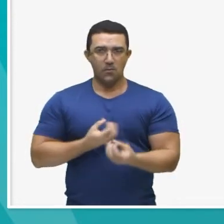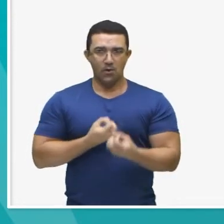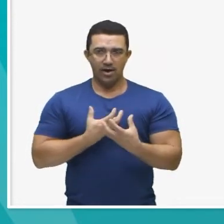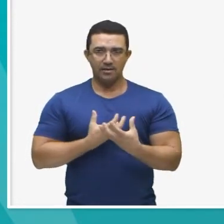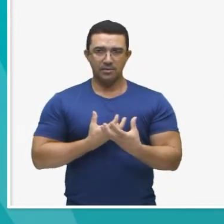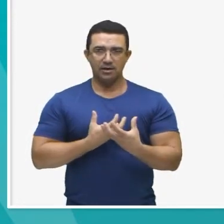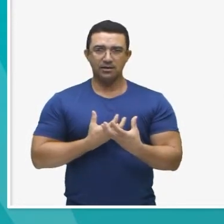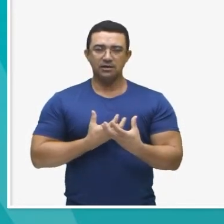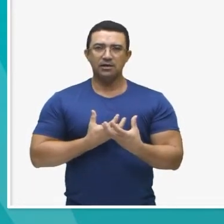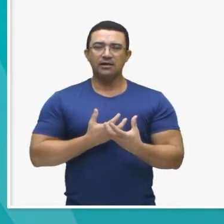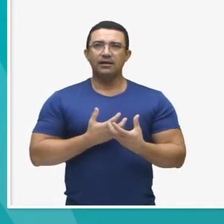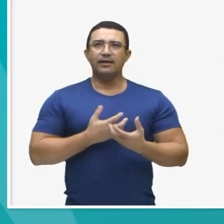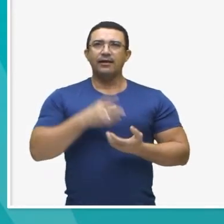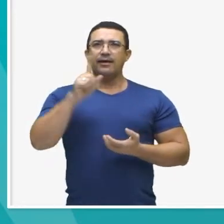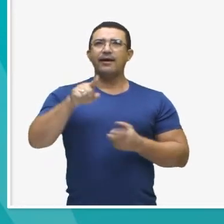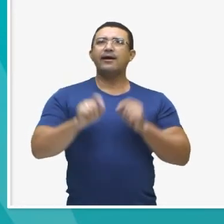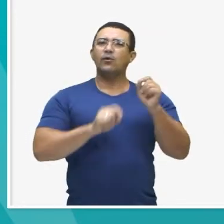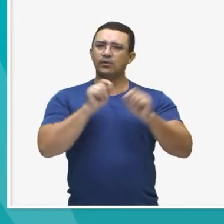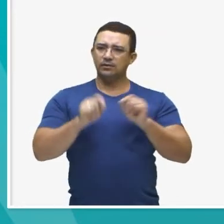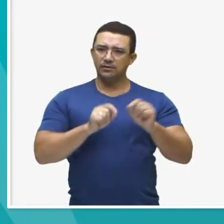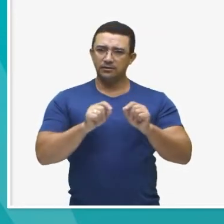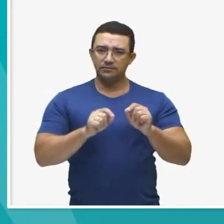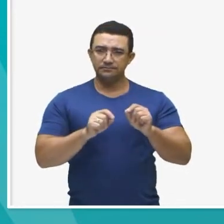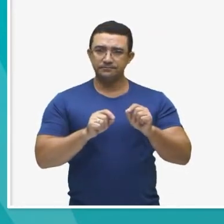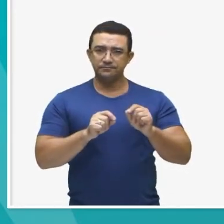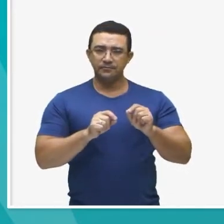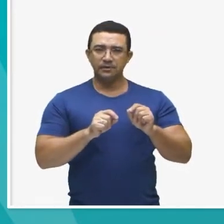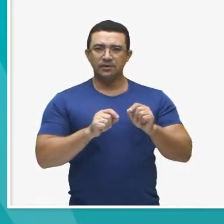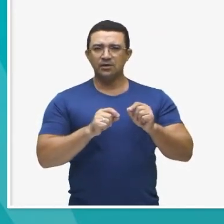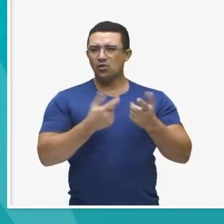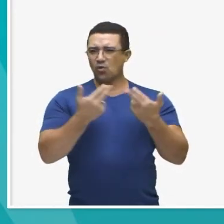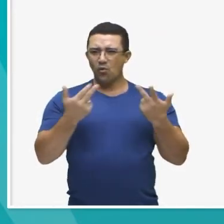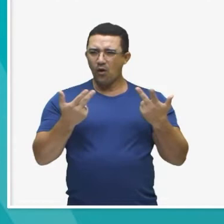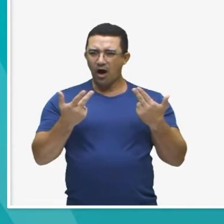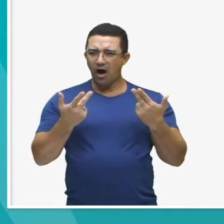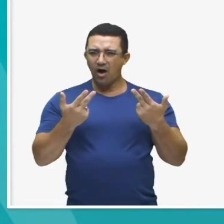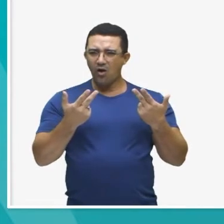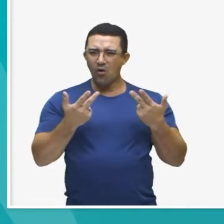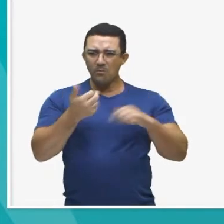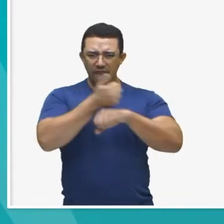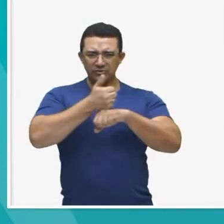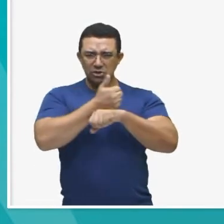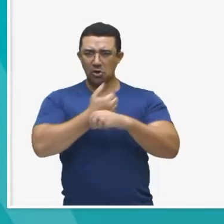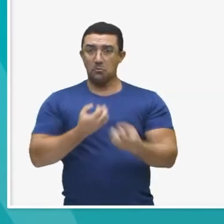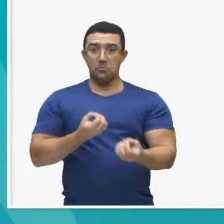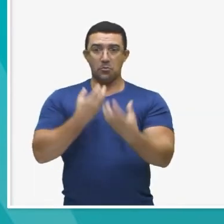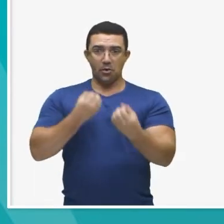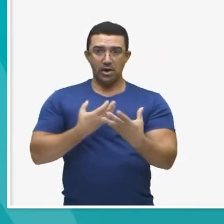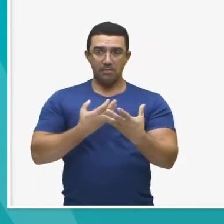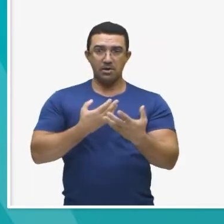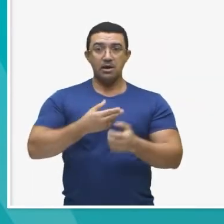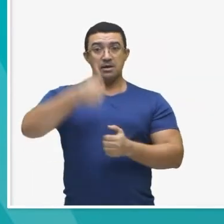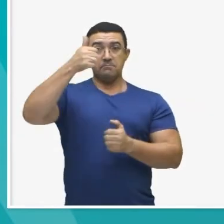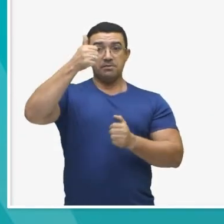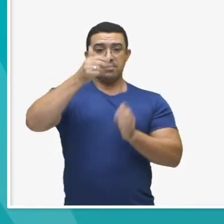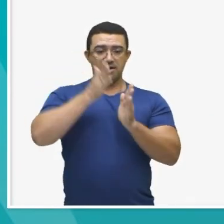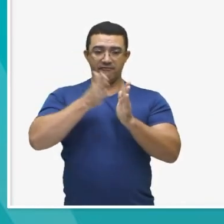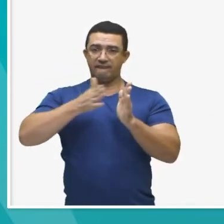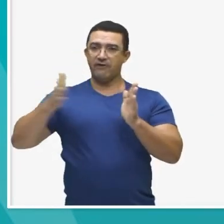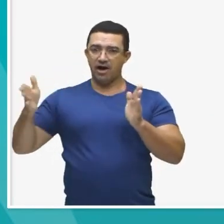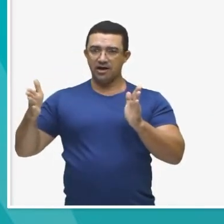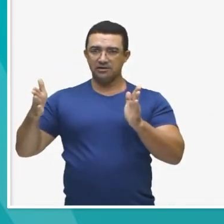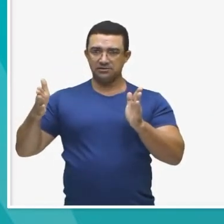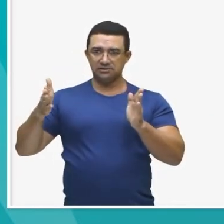não é um poeta como os poetas da primeira fase do modernismo, que queriam abolir técnicas,